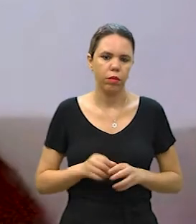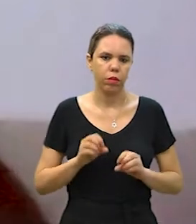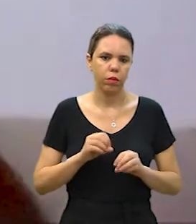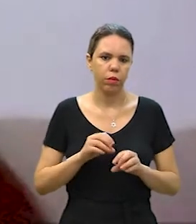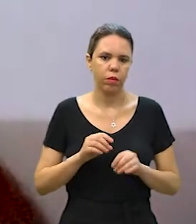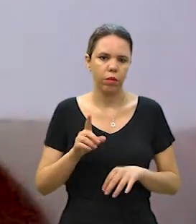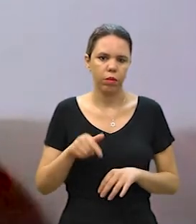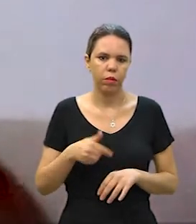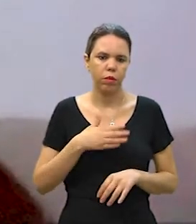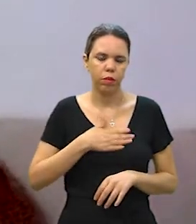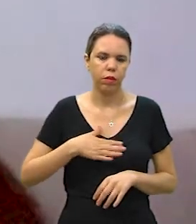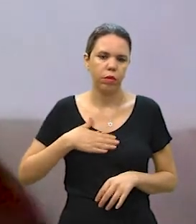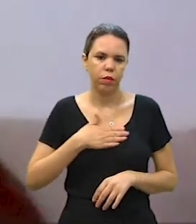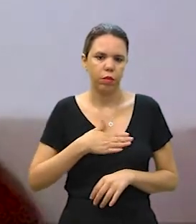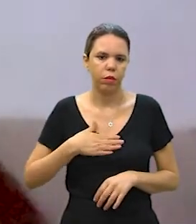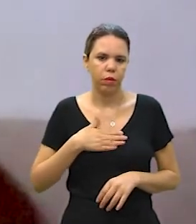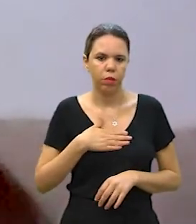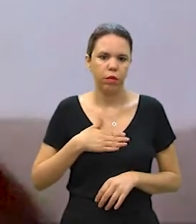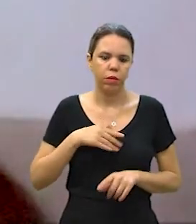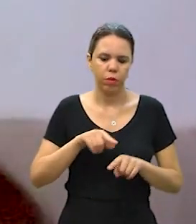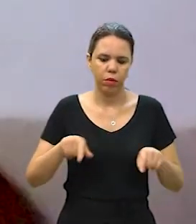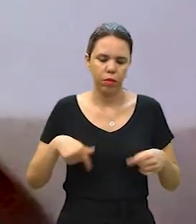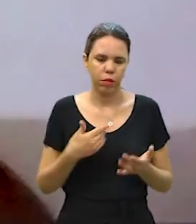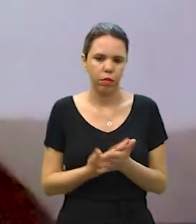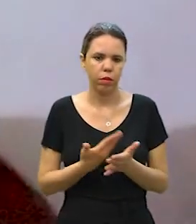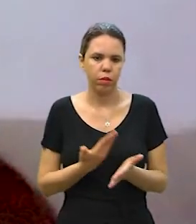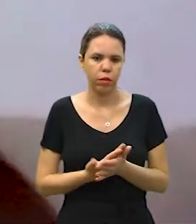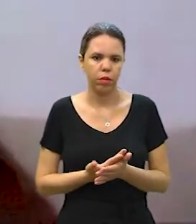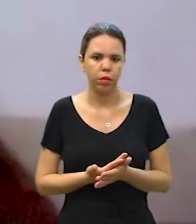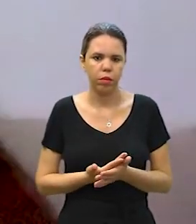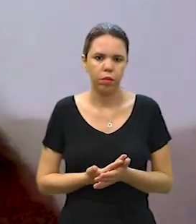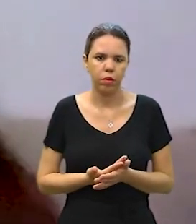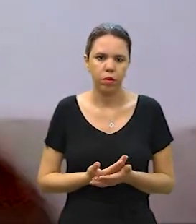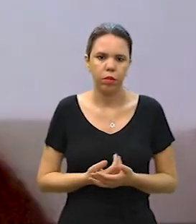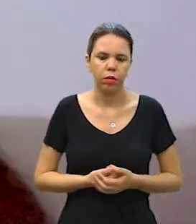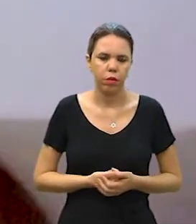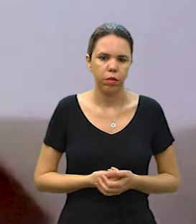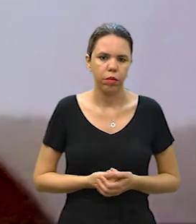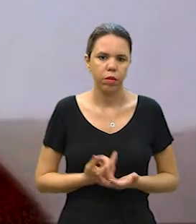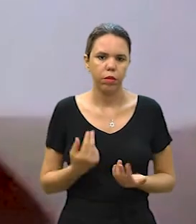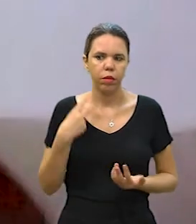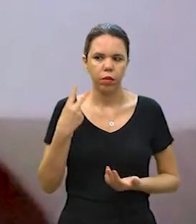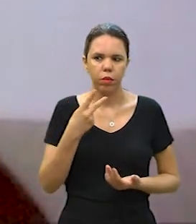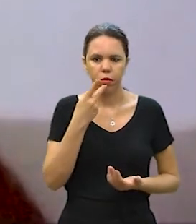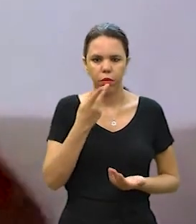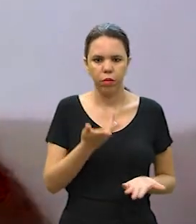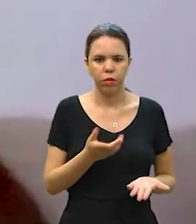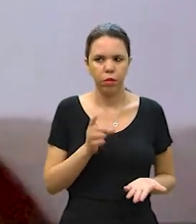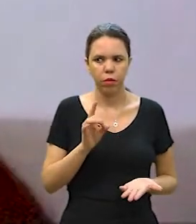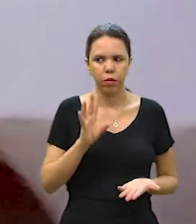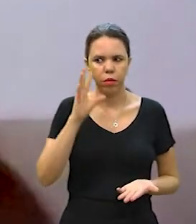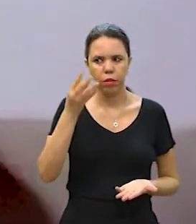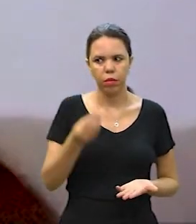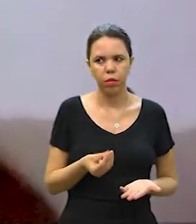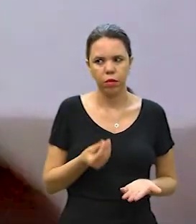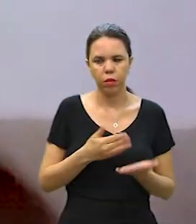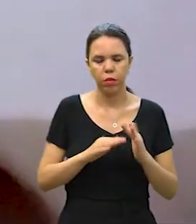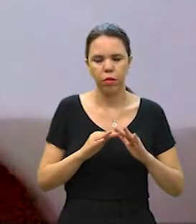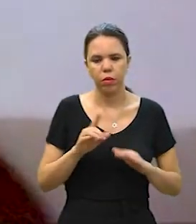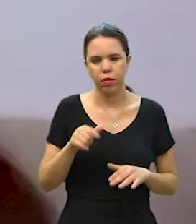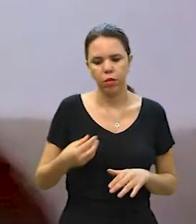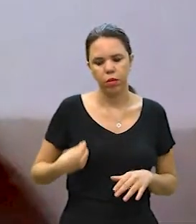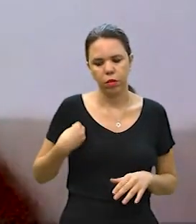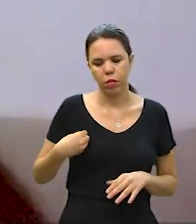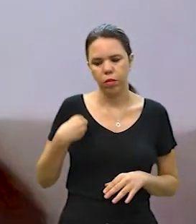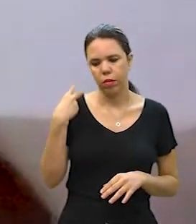minha paixão, né, a sala de aula é minha paixão, então foi como a vereadora falou, só entende da escola quem está ali